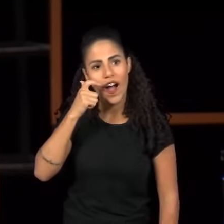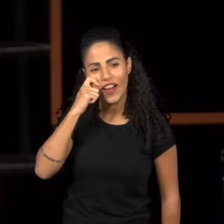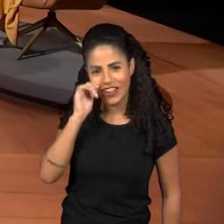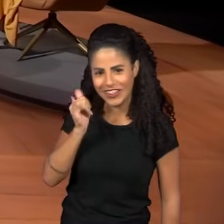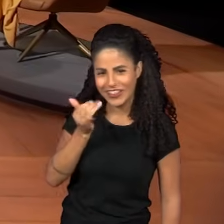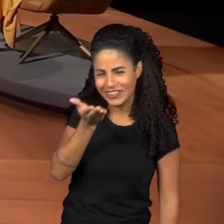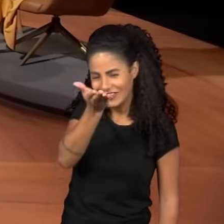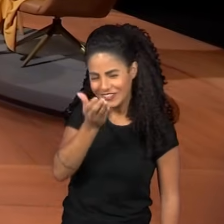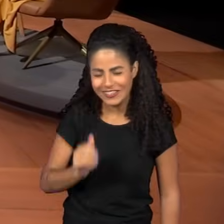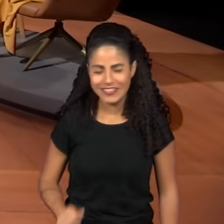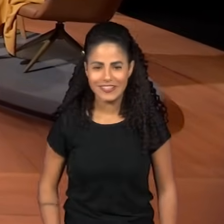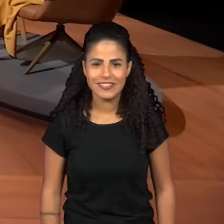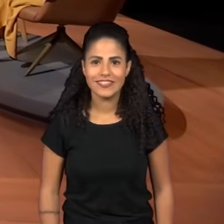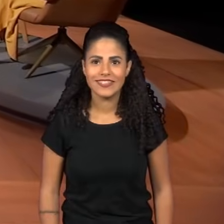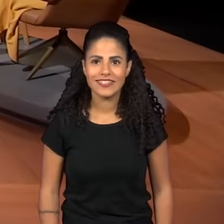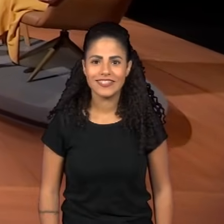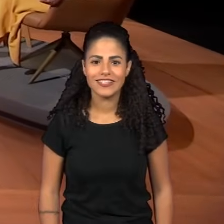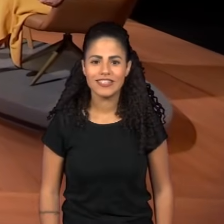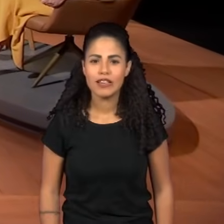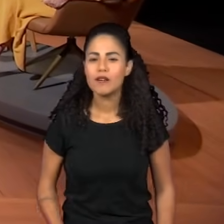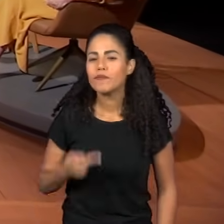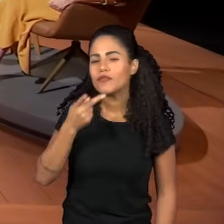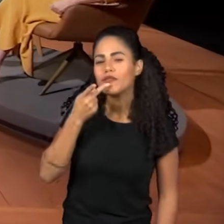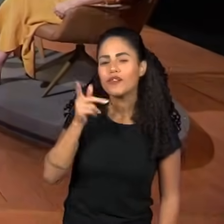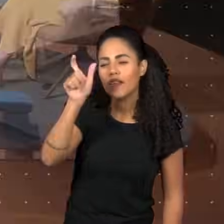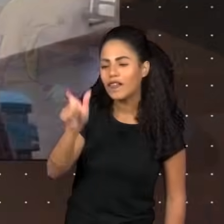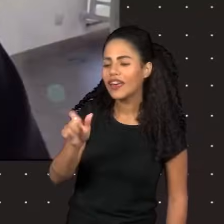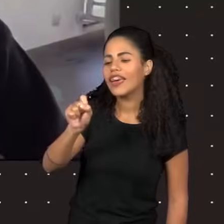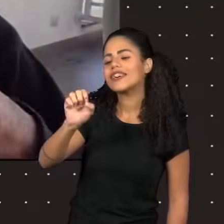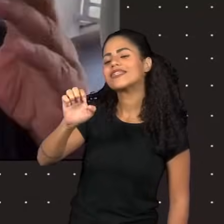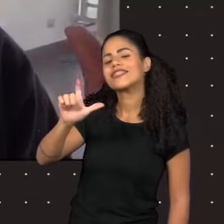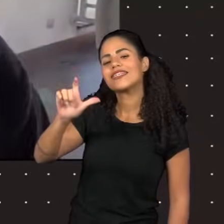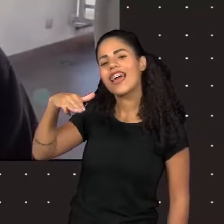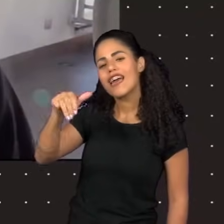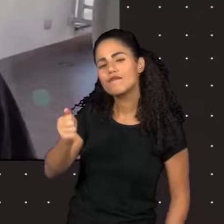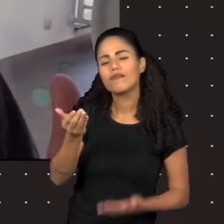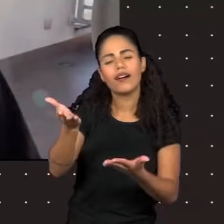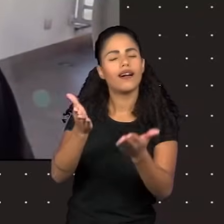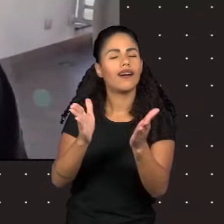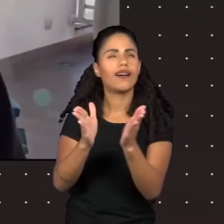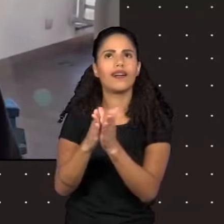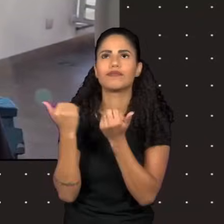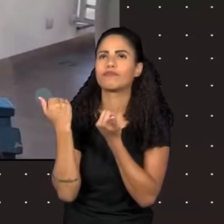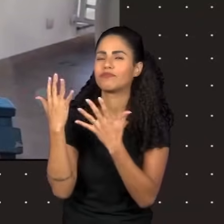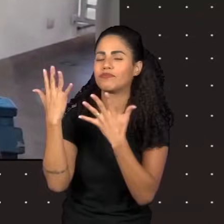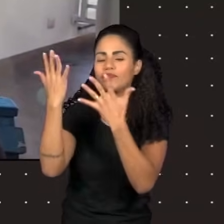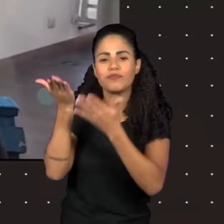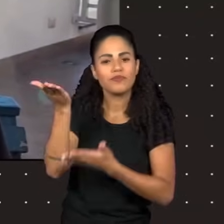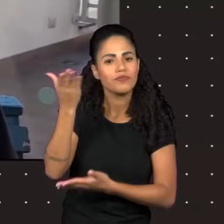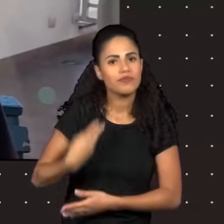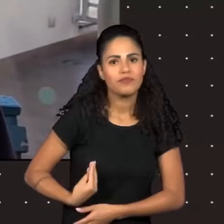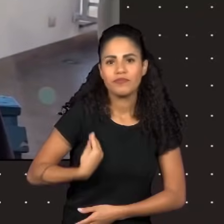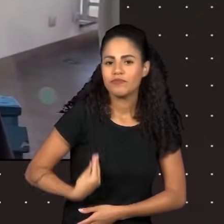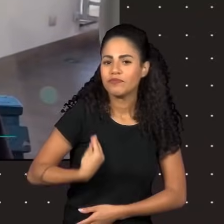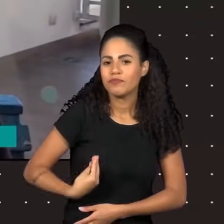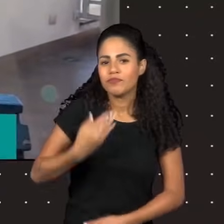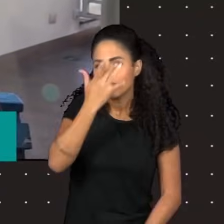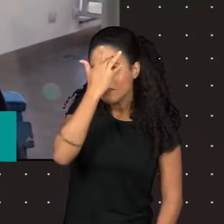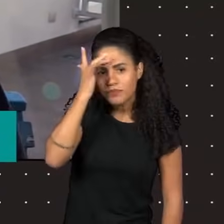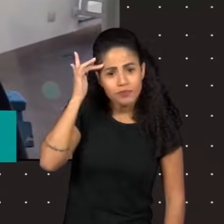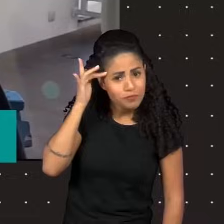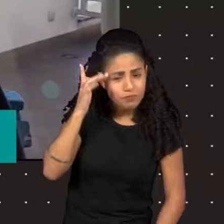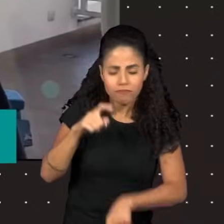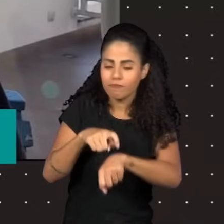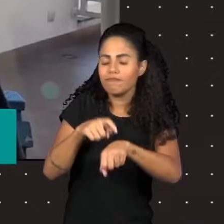agora. O que eu vou falar da Selma Grey, gente? São tantas coisas para serem ditas e, ao